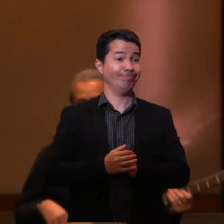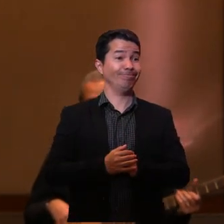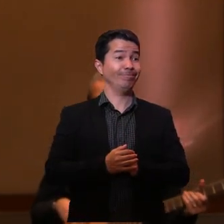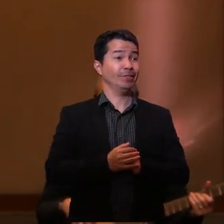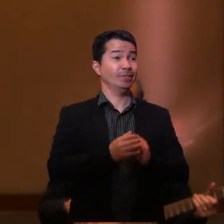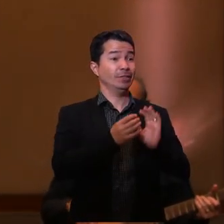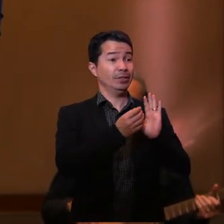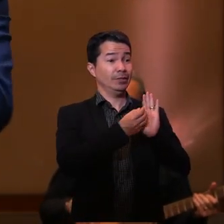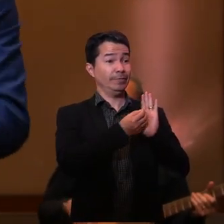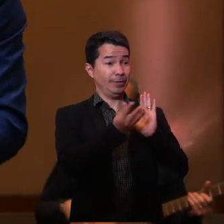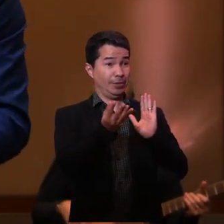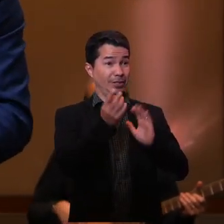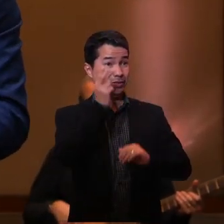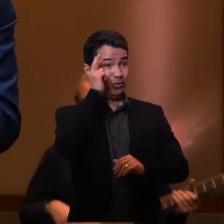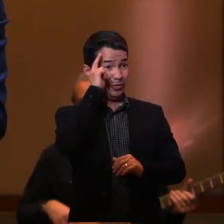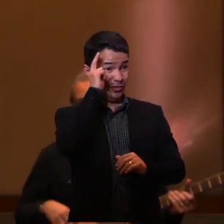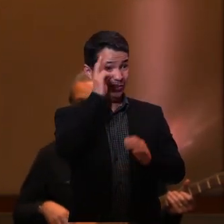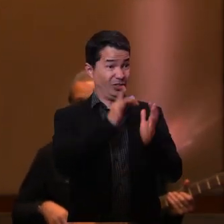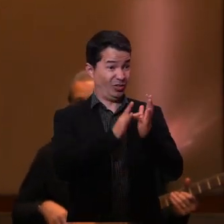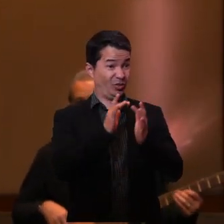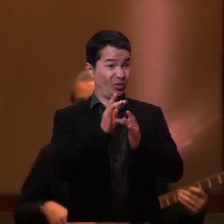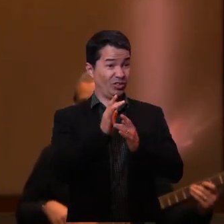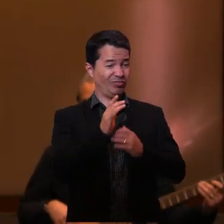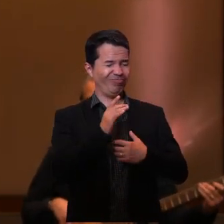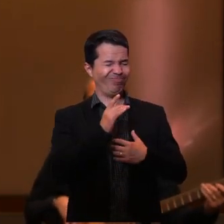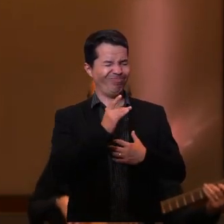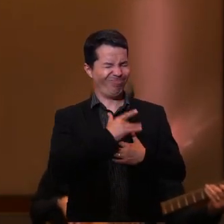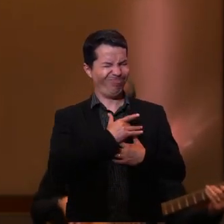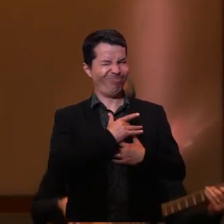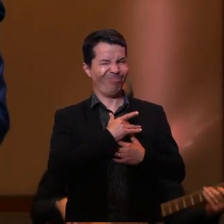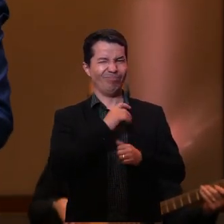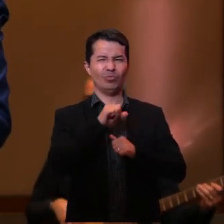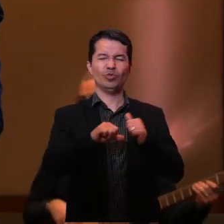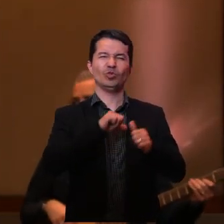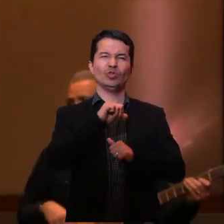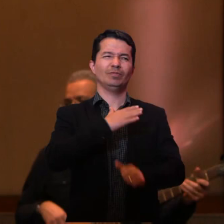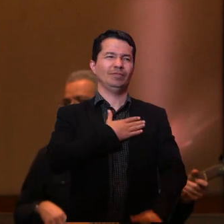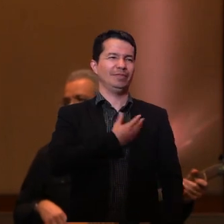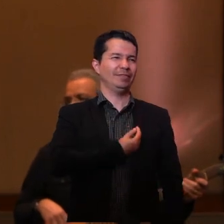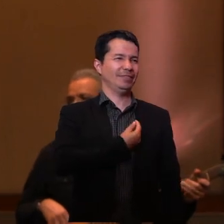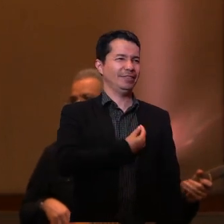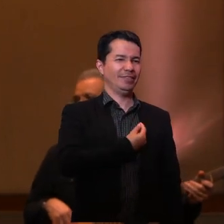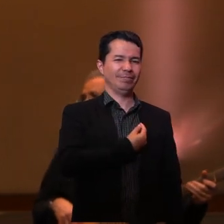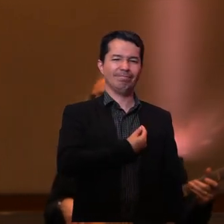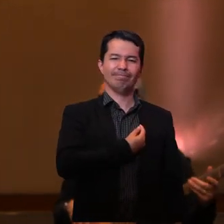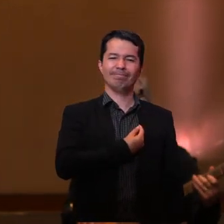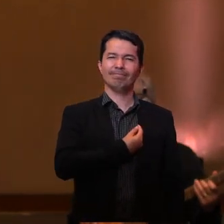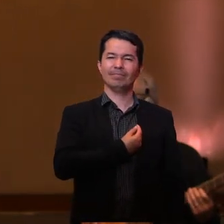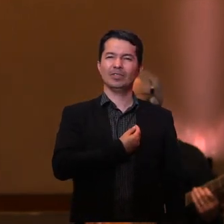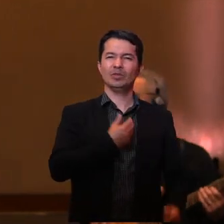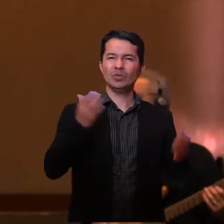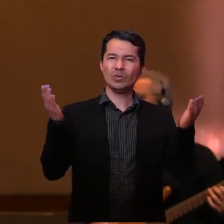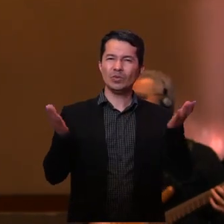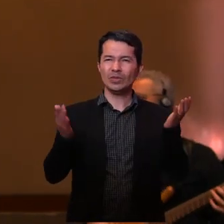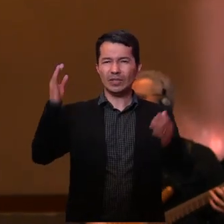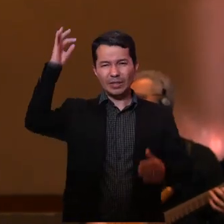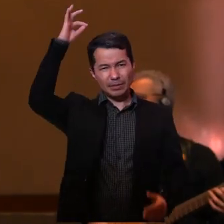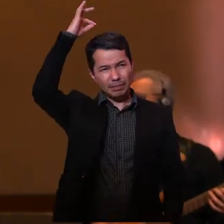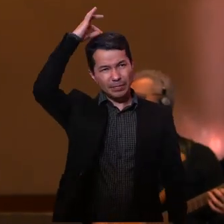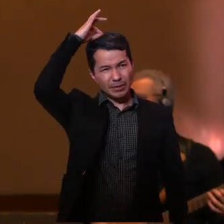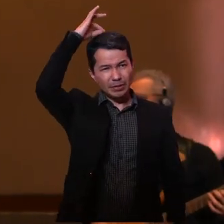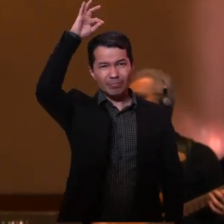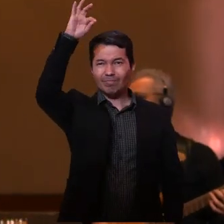minha vida, mudou a minha história. Eu creio, eu vou orar por vocês, e o Espírito Santo vai ser derramado nesse